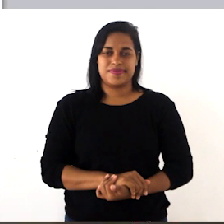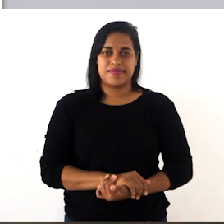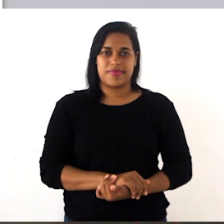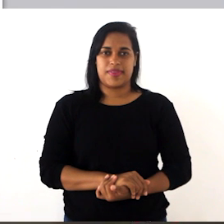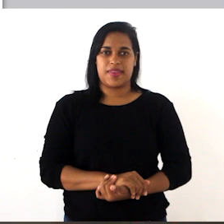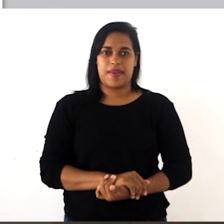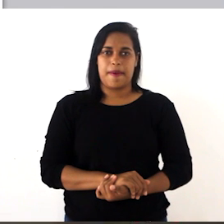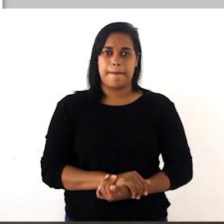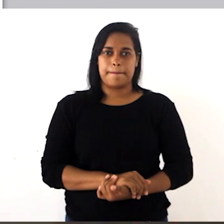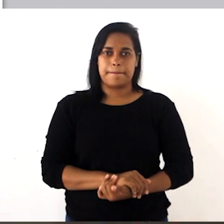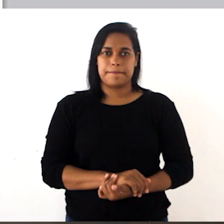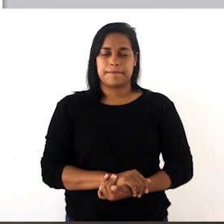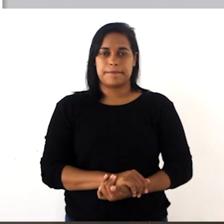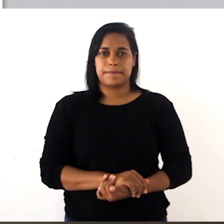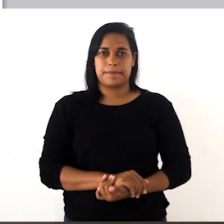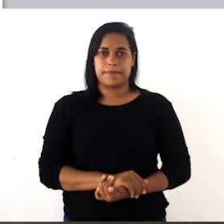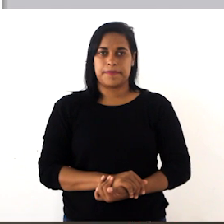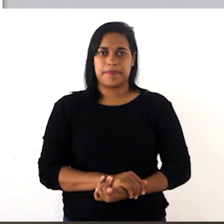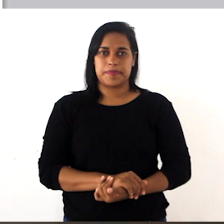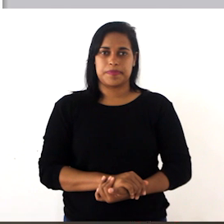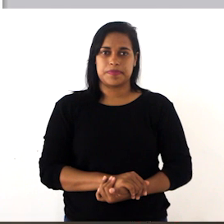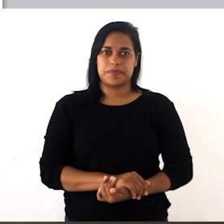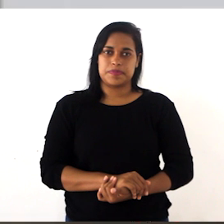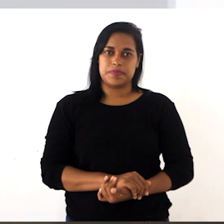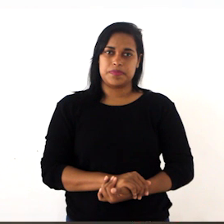Deixa eu ver agora. Certo.